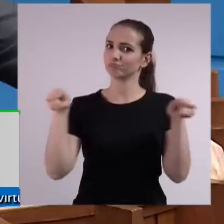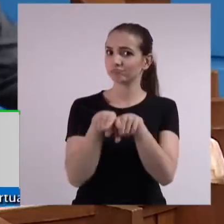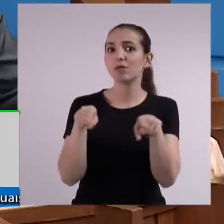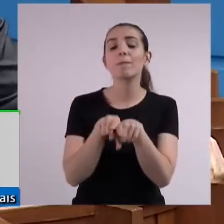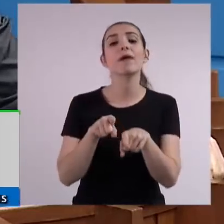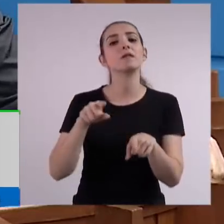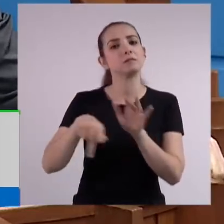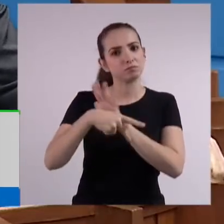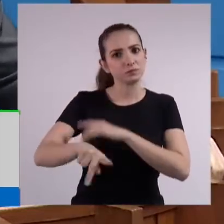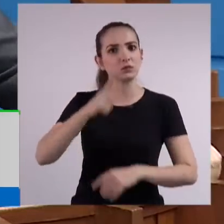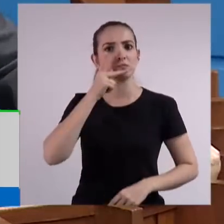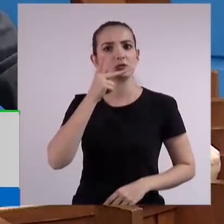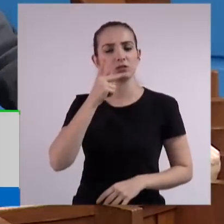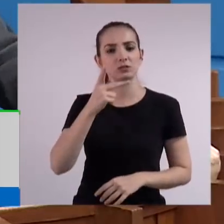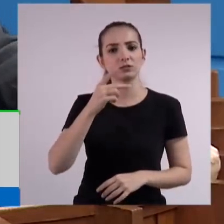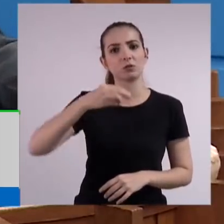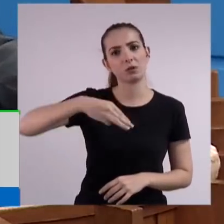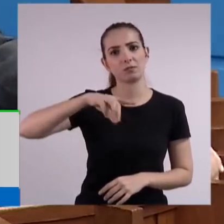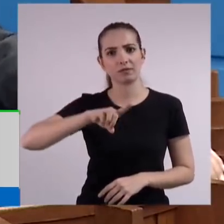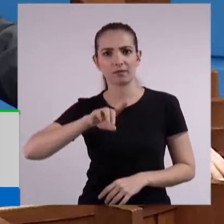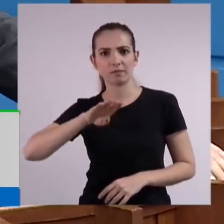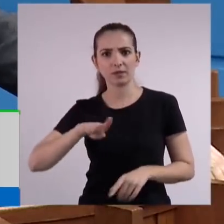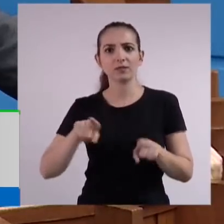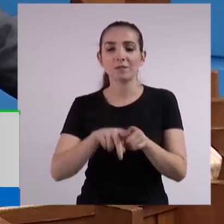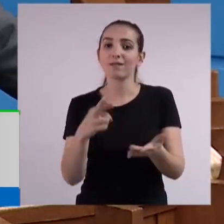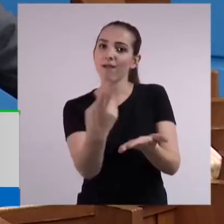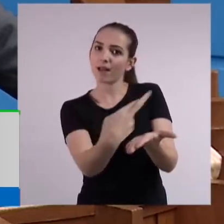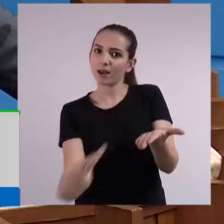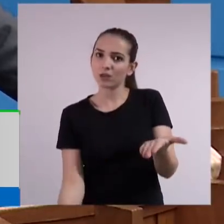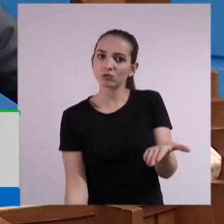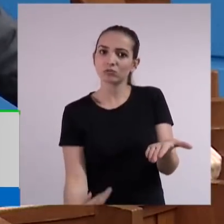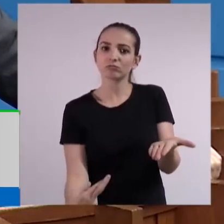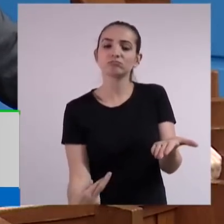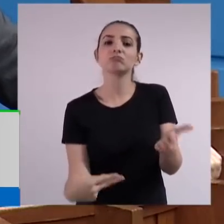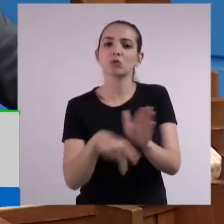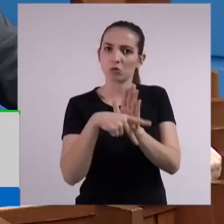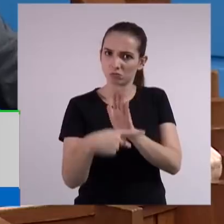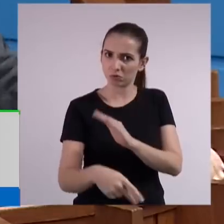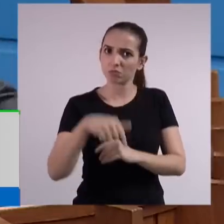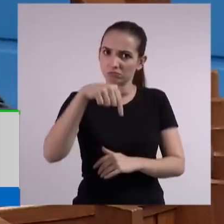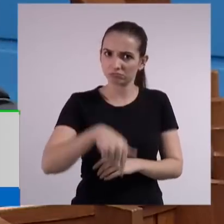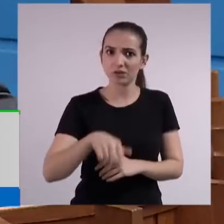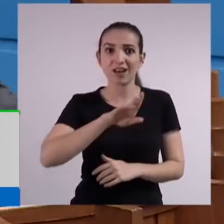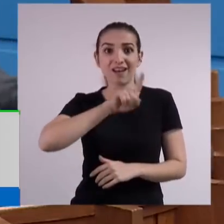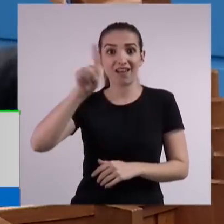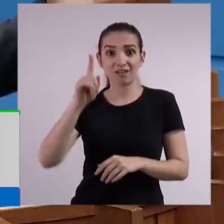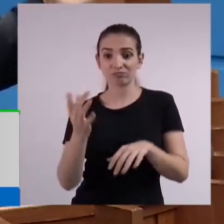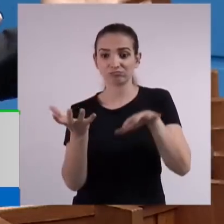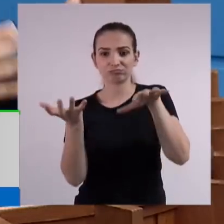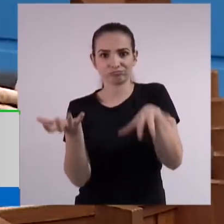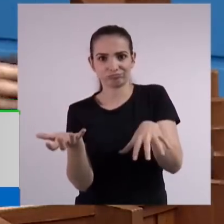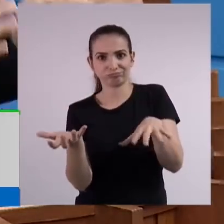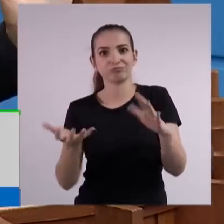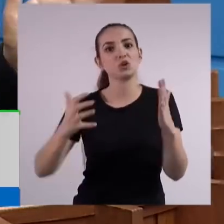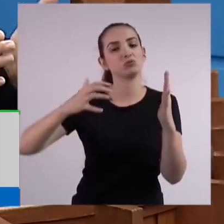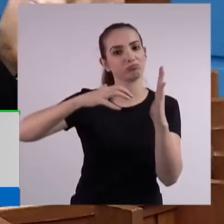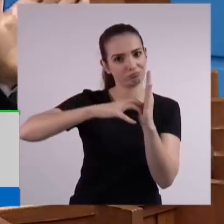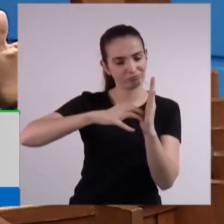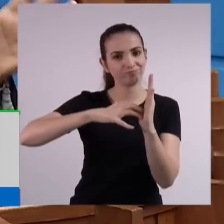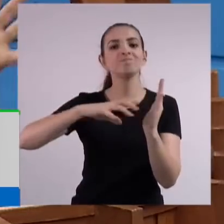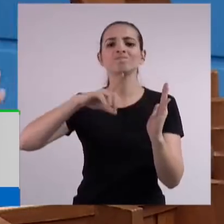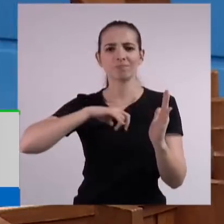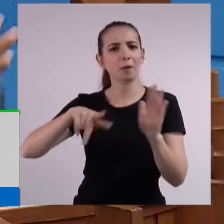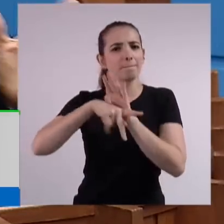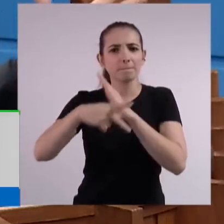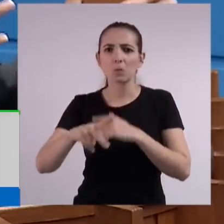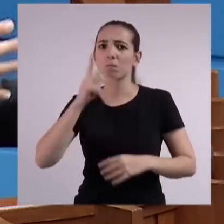relator do Orçamento da União em 2019. Então, essa decisão se deve principalmente à